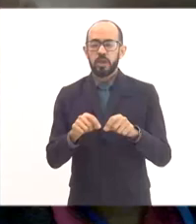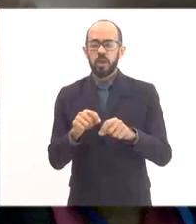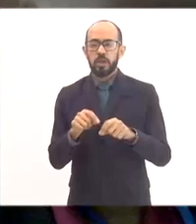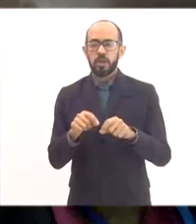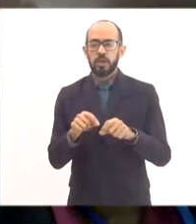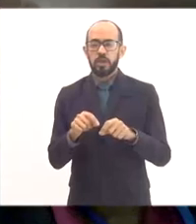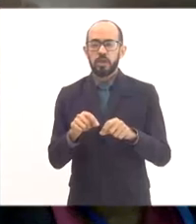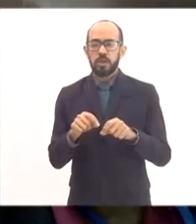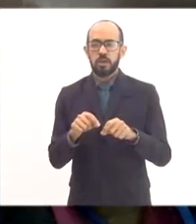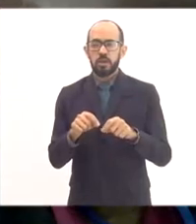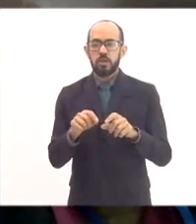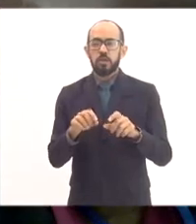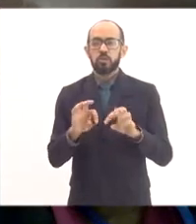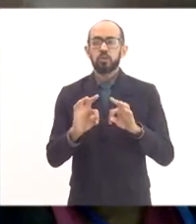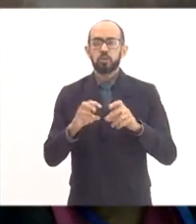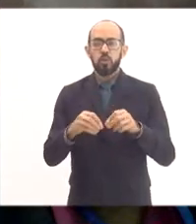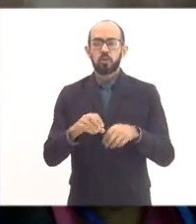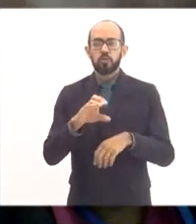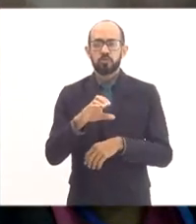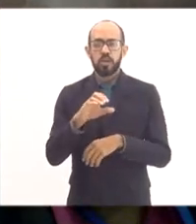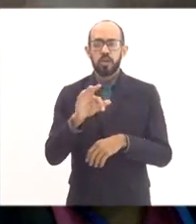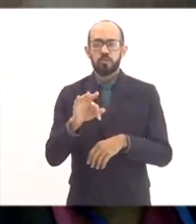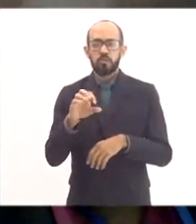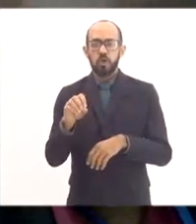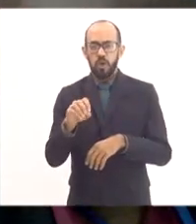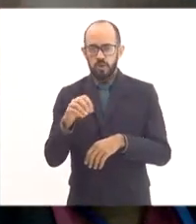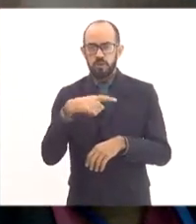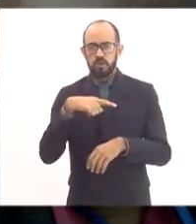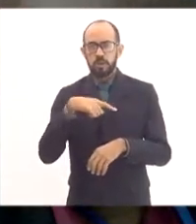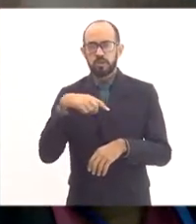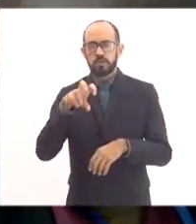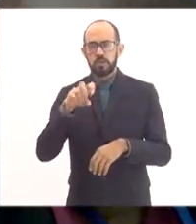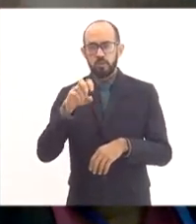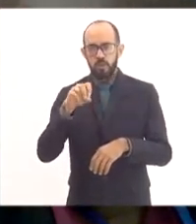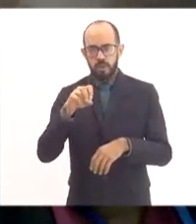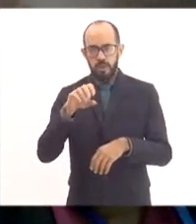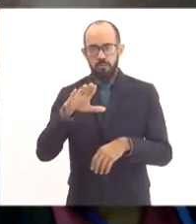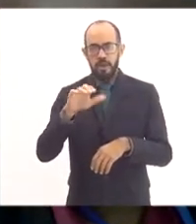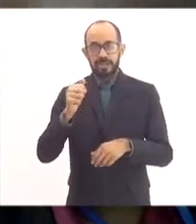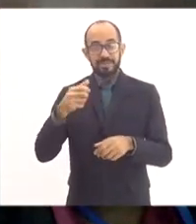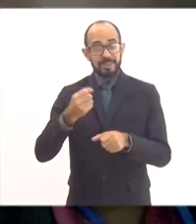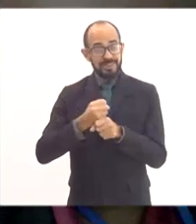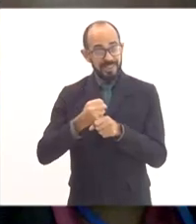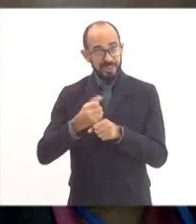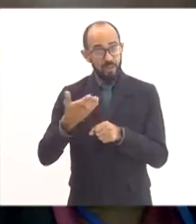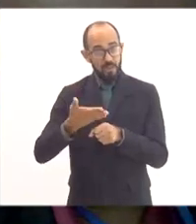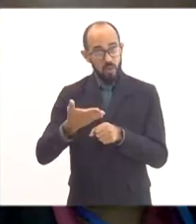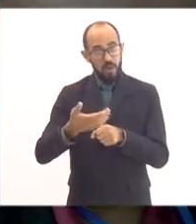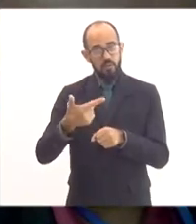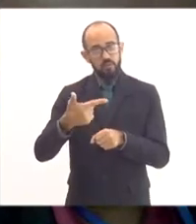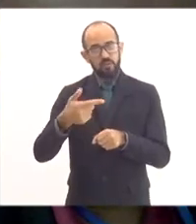Basicamente, todo CFO tem 50 vagas anualmente. Nesse ano foram 25. E